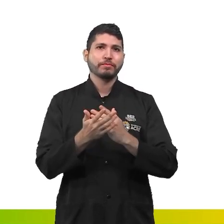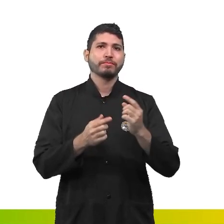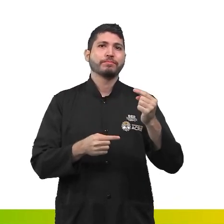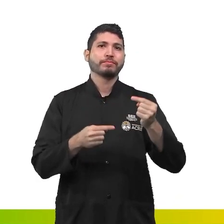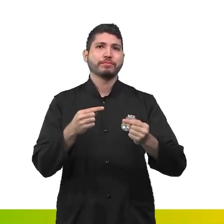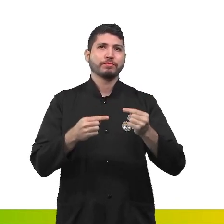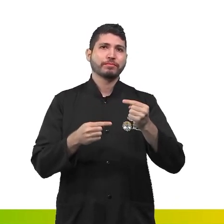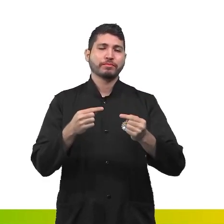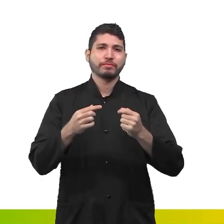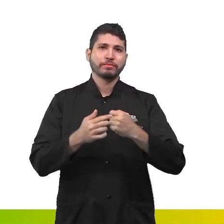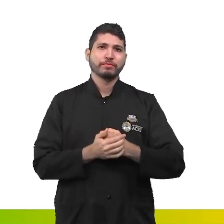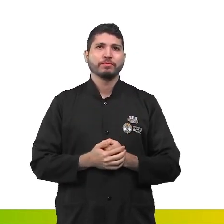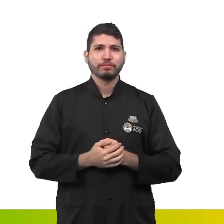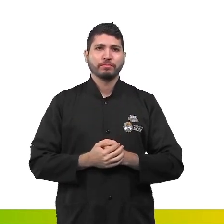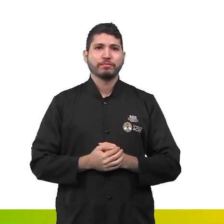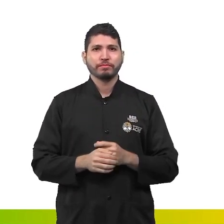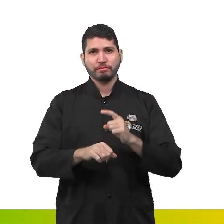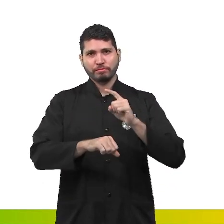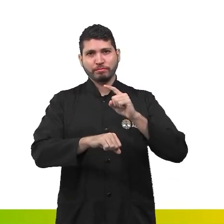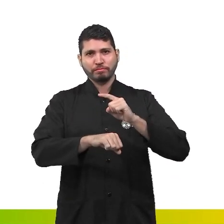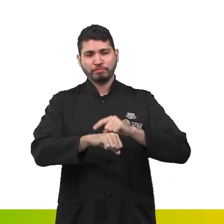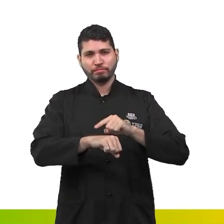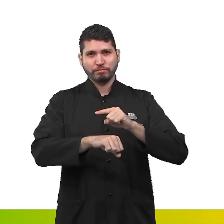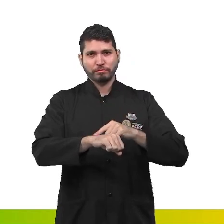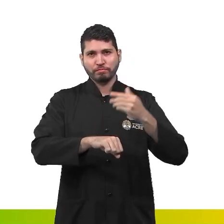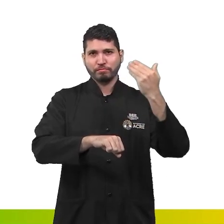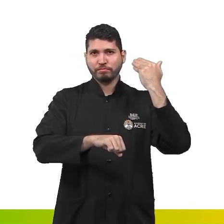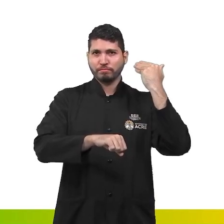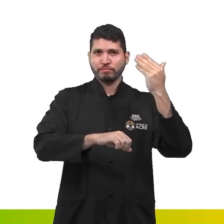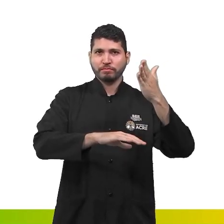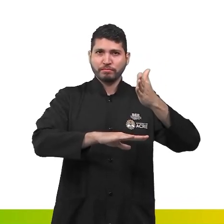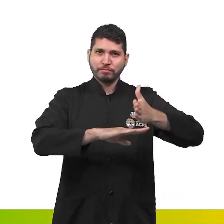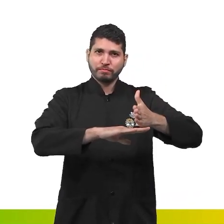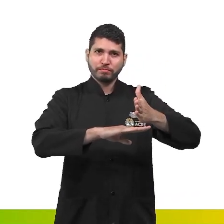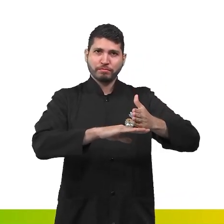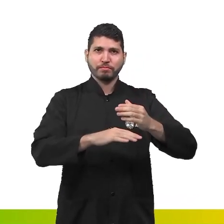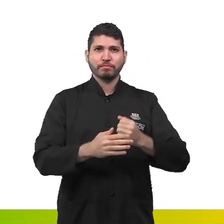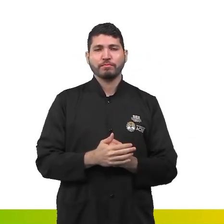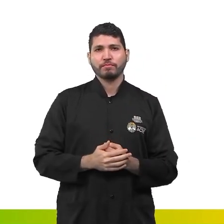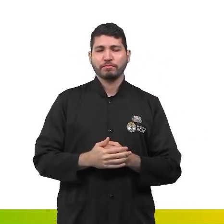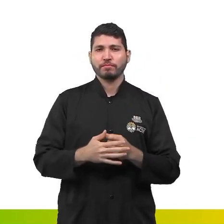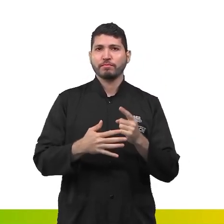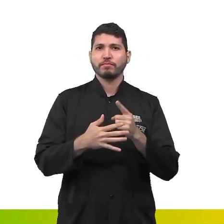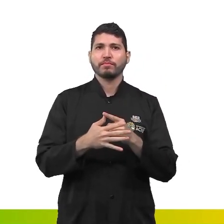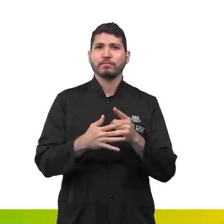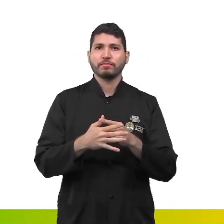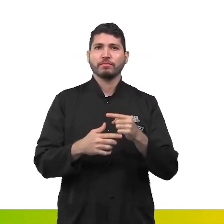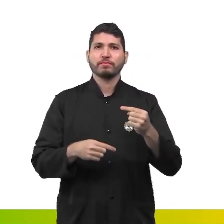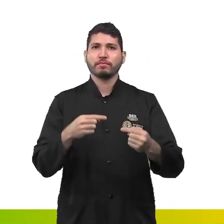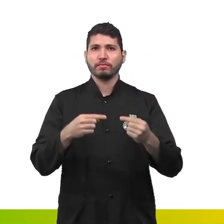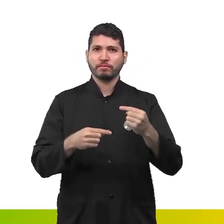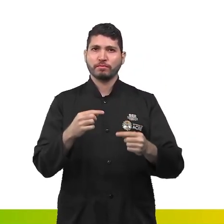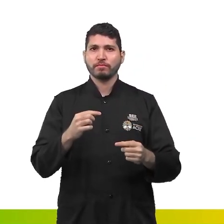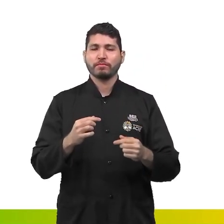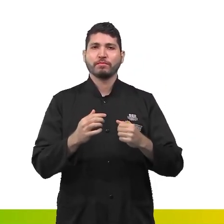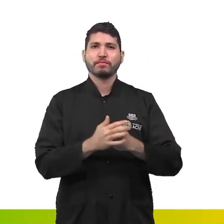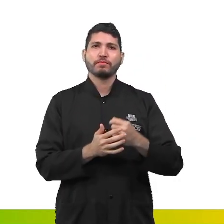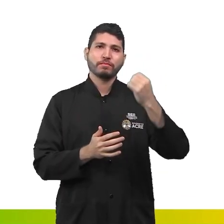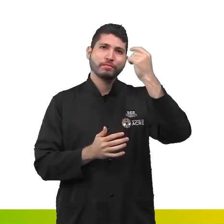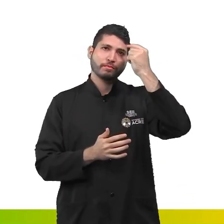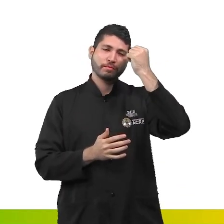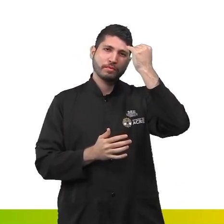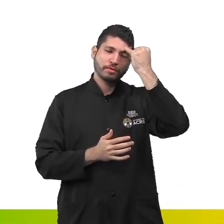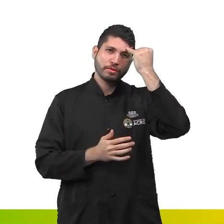decorrentes desse novo momento. Primeiro, o debate sobre a natureza humana. A chegada